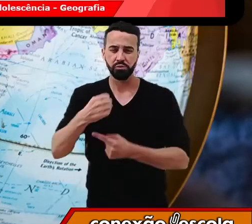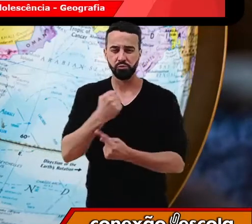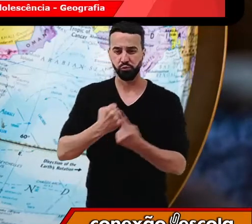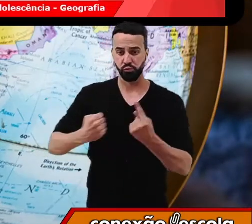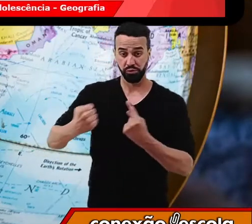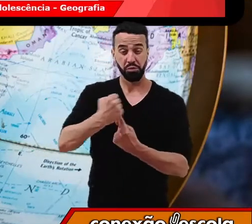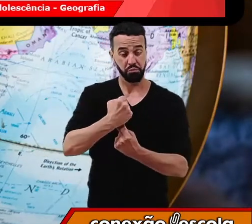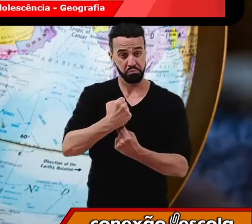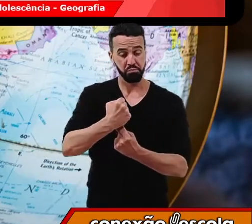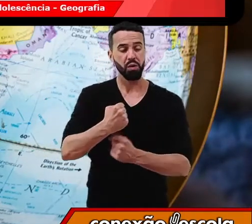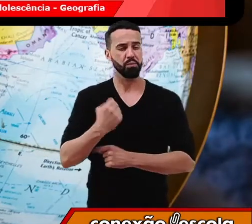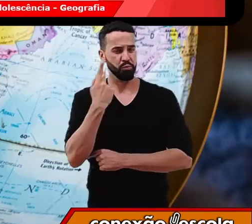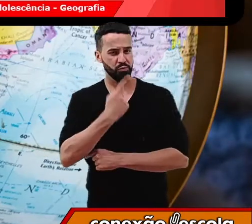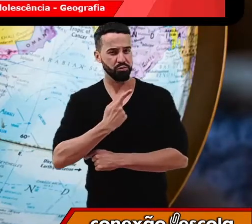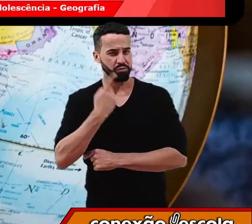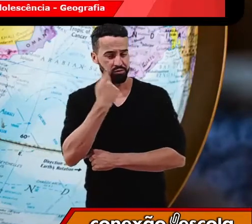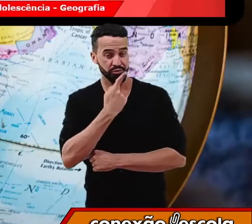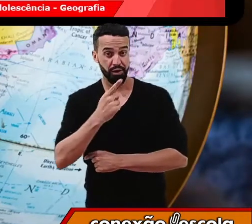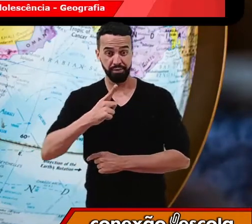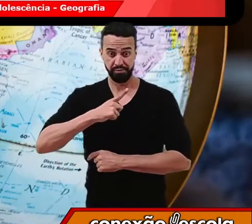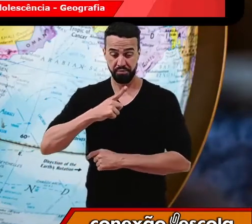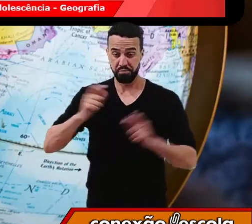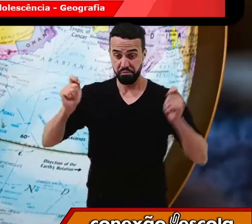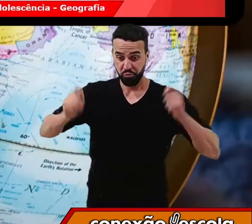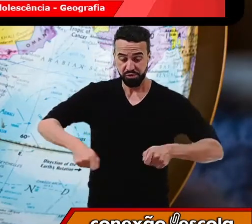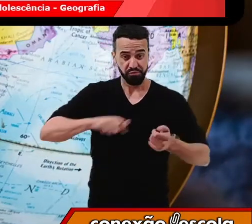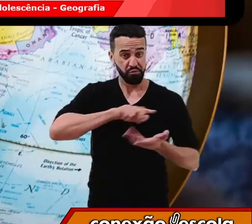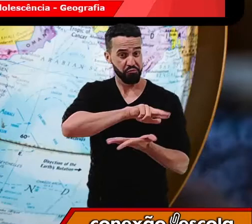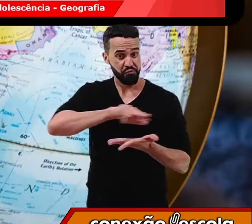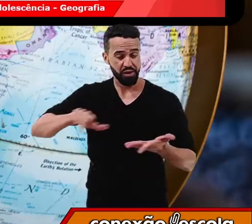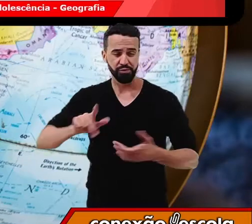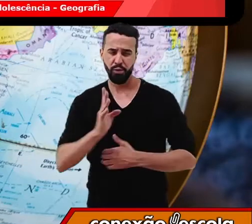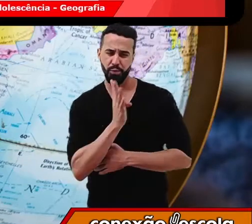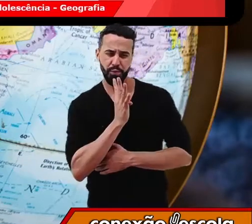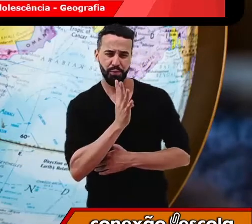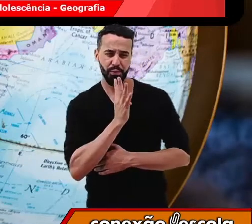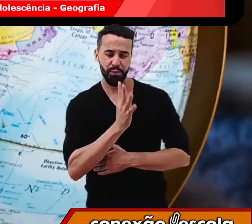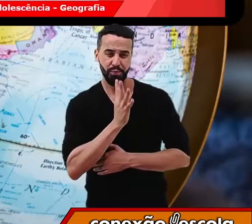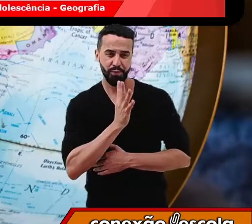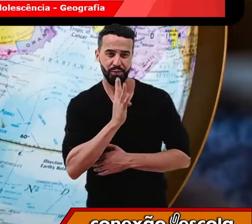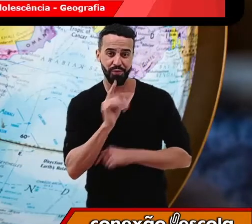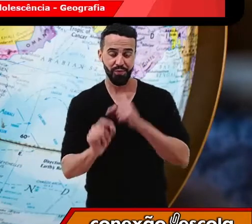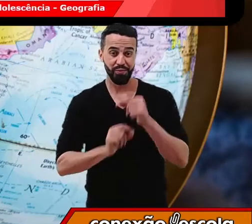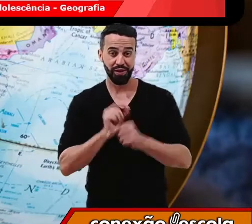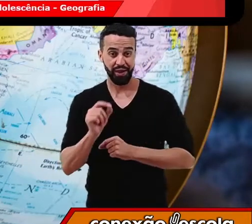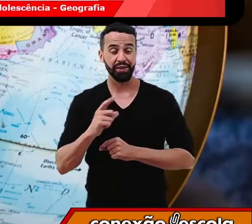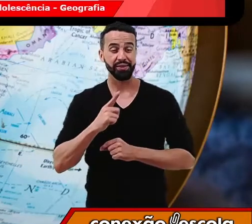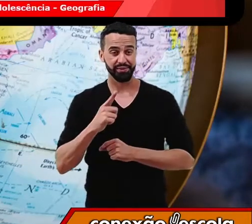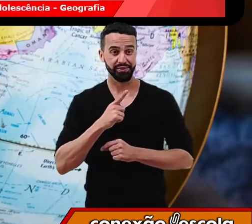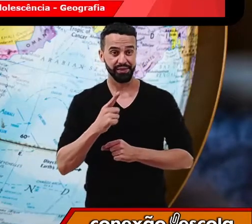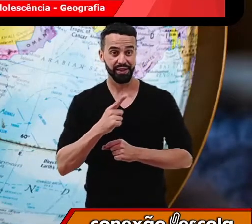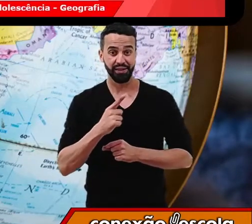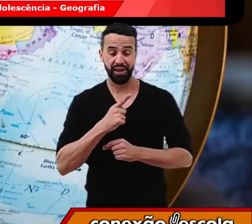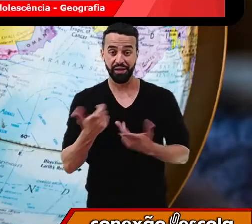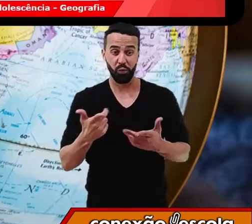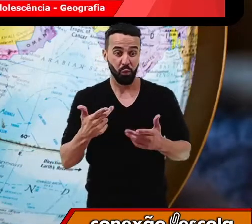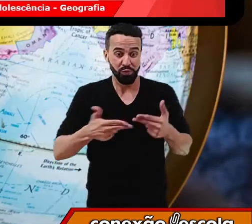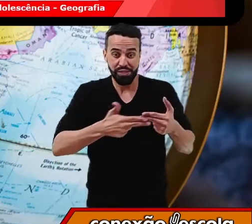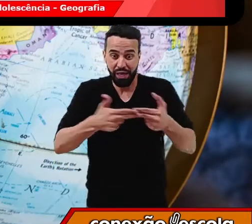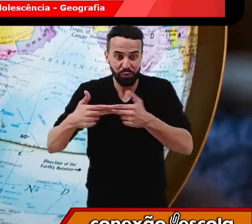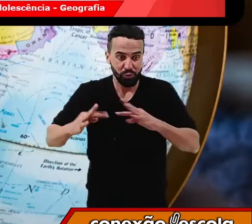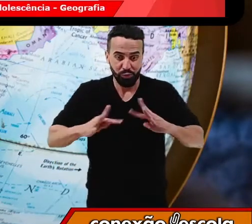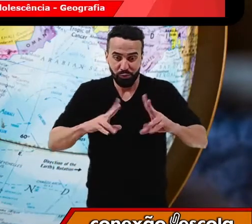políticas, com possibilidade de tudo conhecer e utilizar em escala